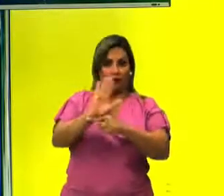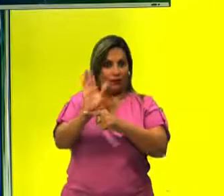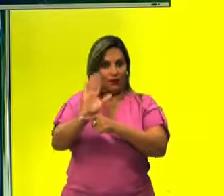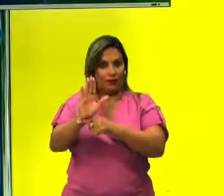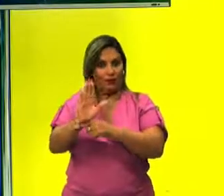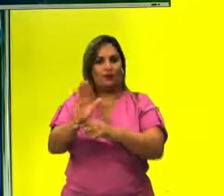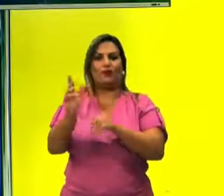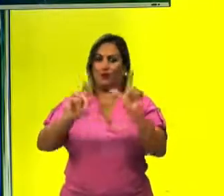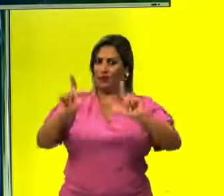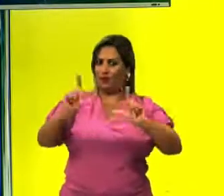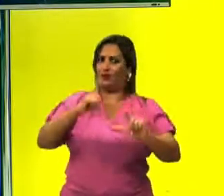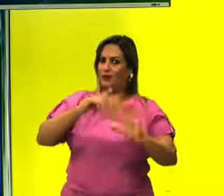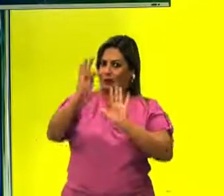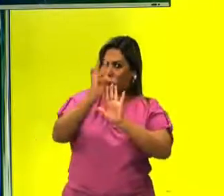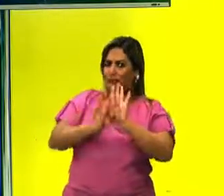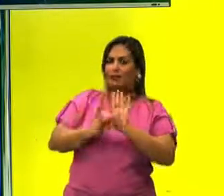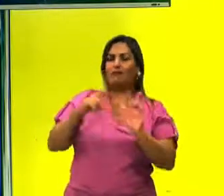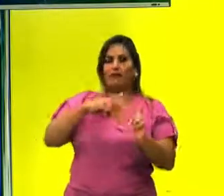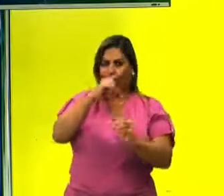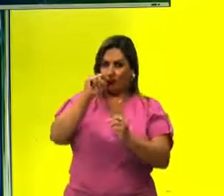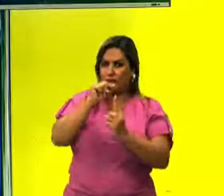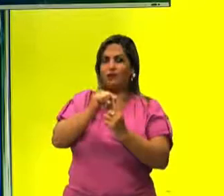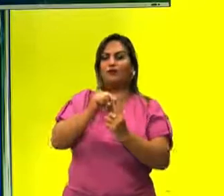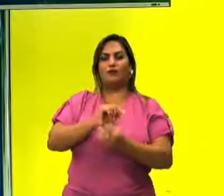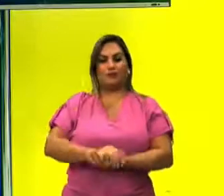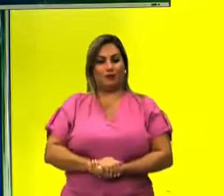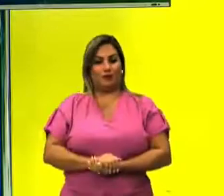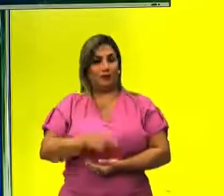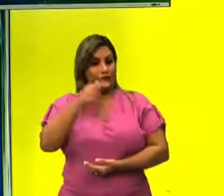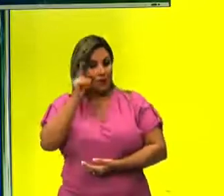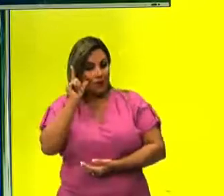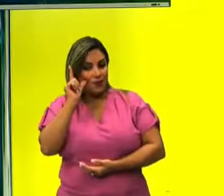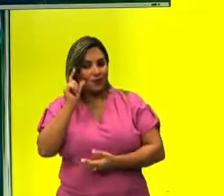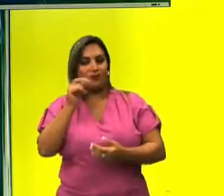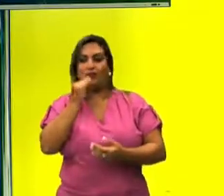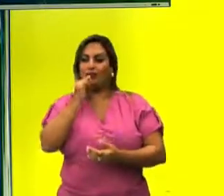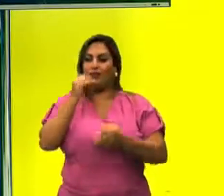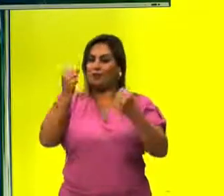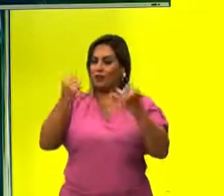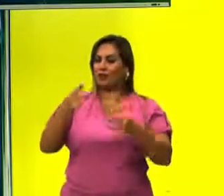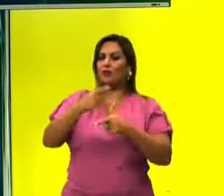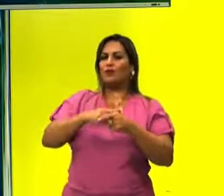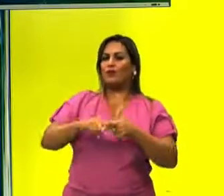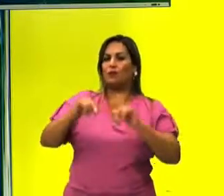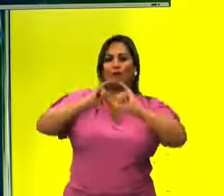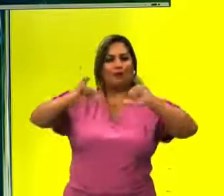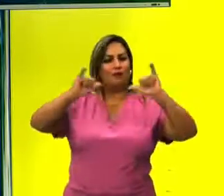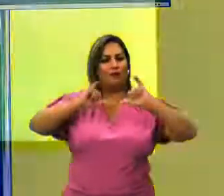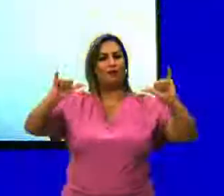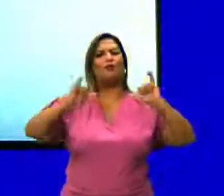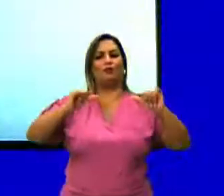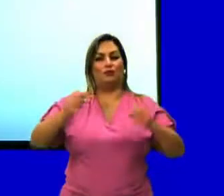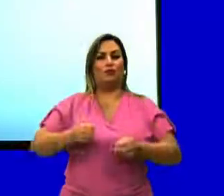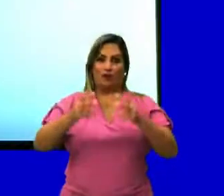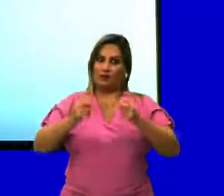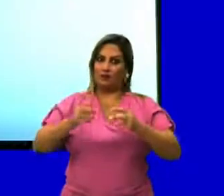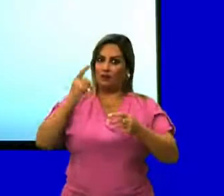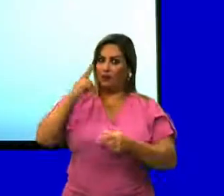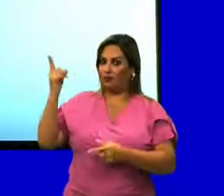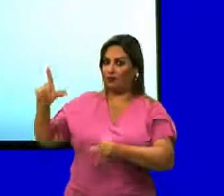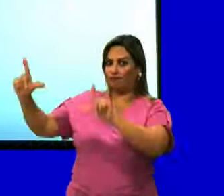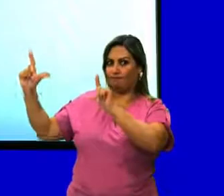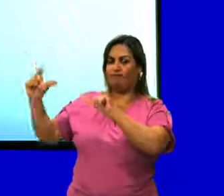texto e ele tem uma finalidade. Ontem nós falamos, por exemplo, sobre os anúncios publicitários. Então,